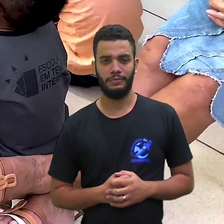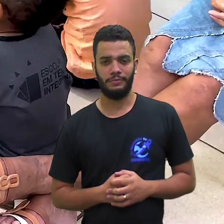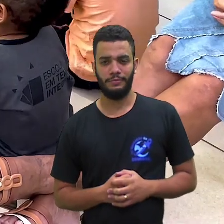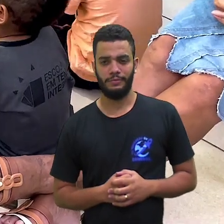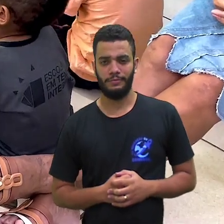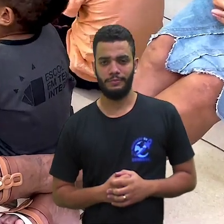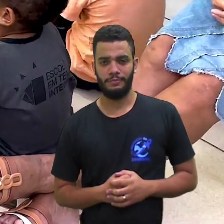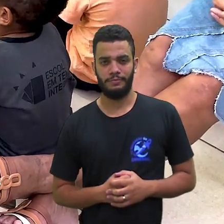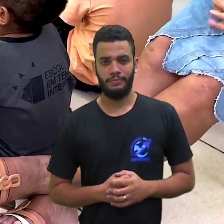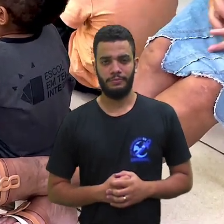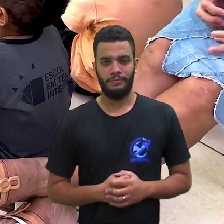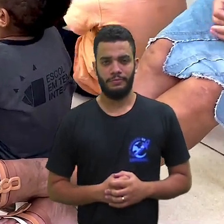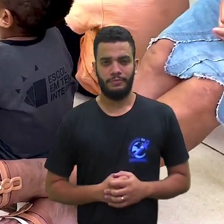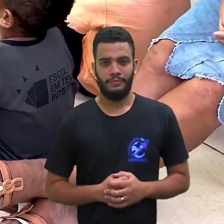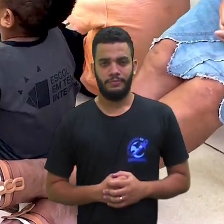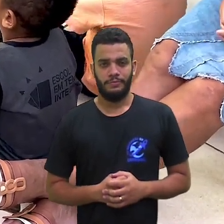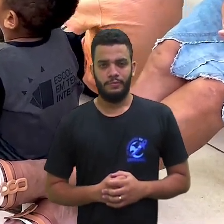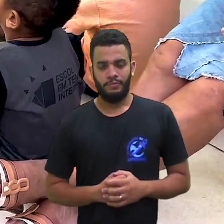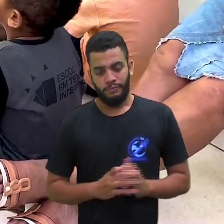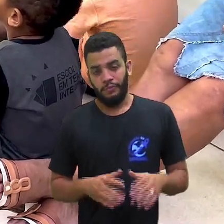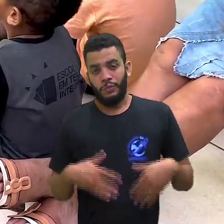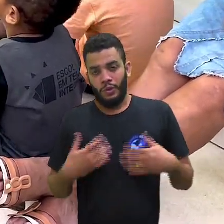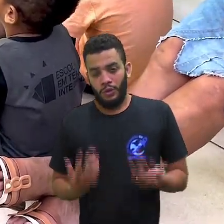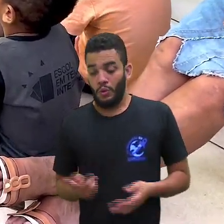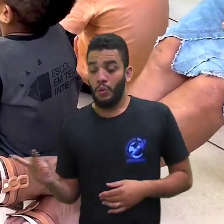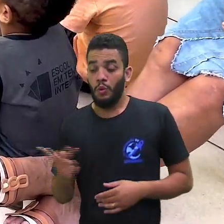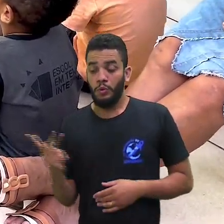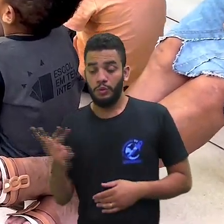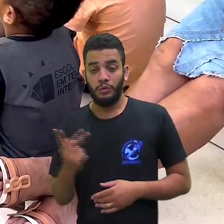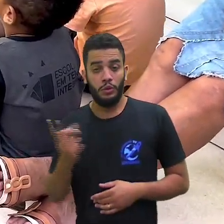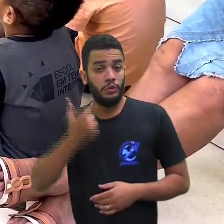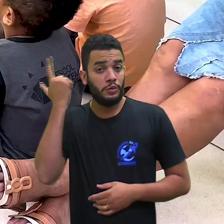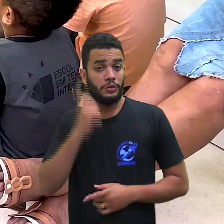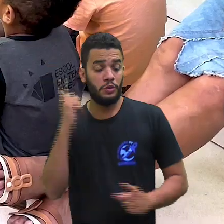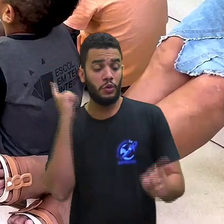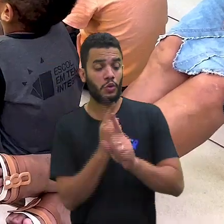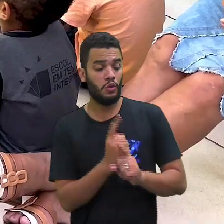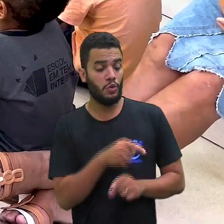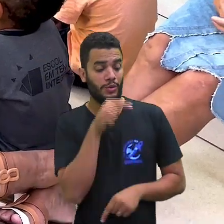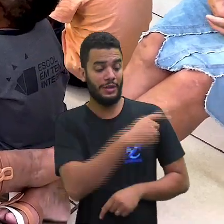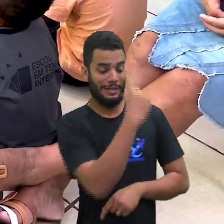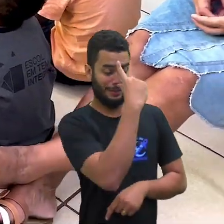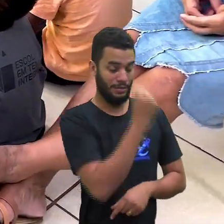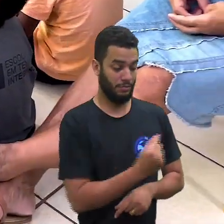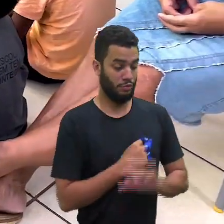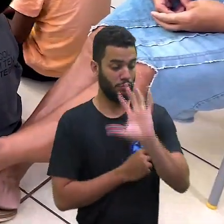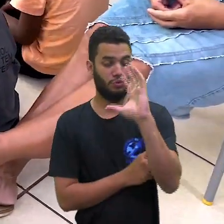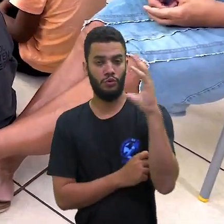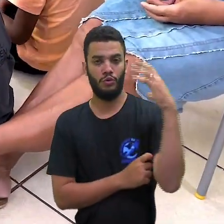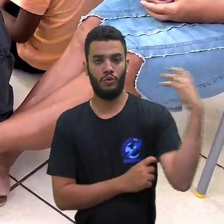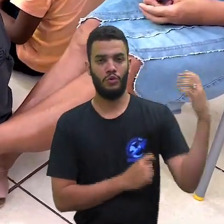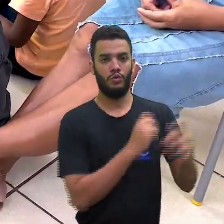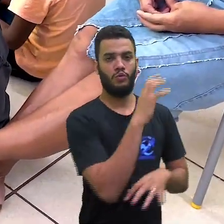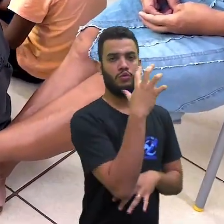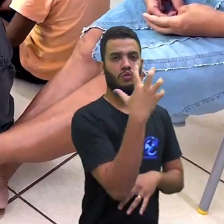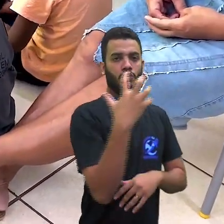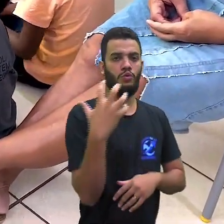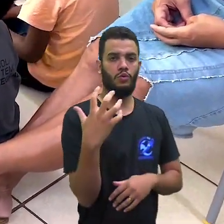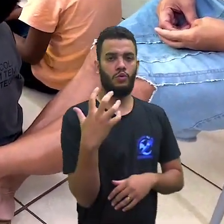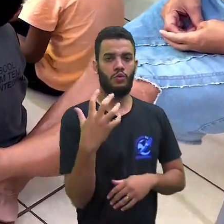Eles as encontraram na floresta. Logo, a fera se transformou em